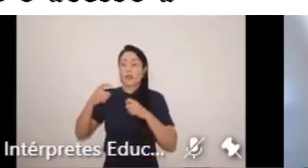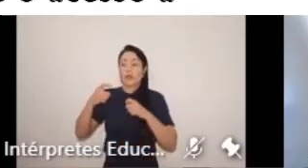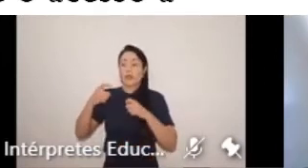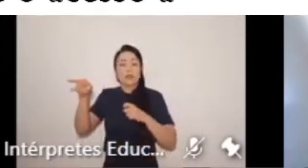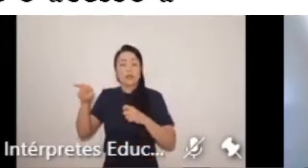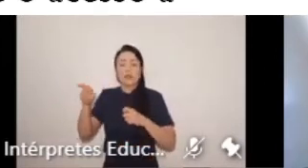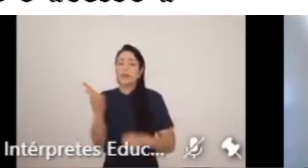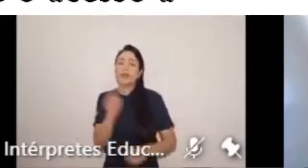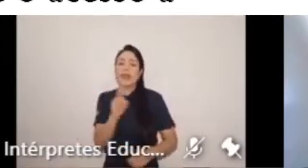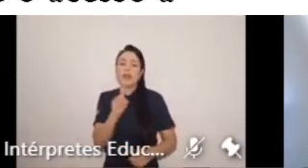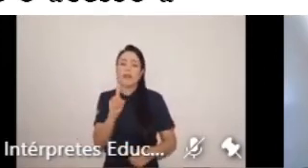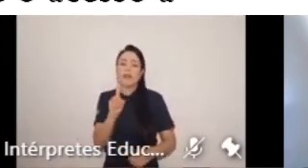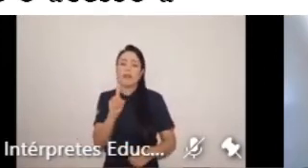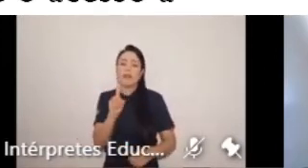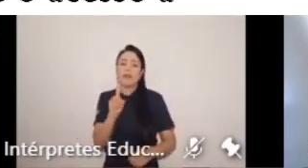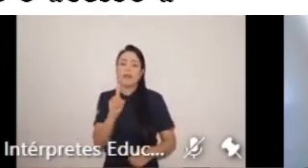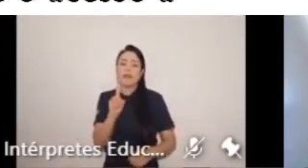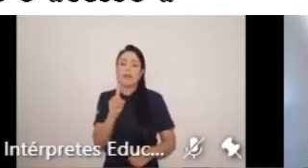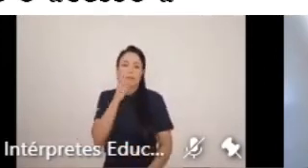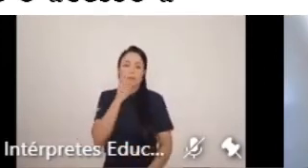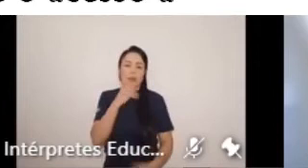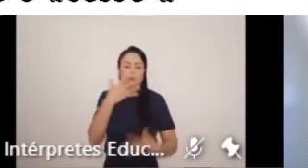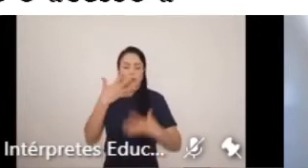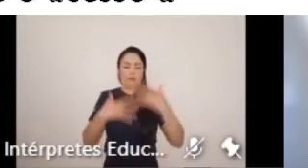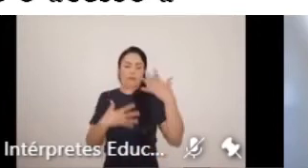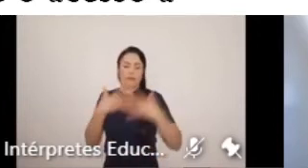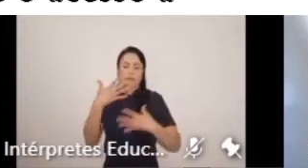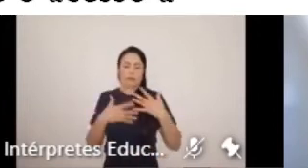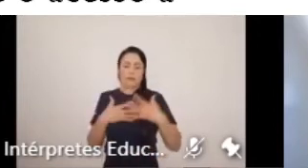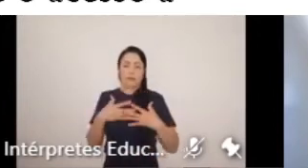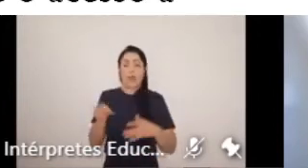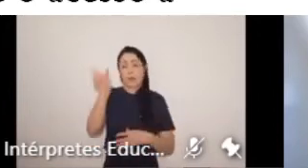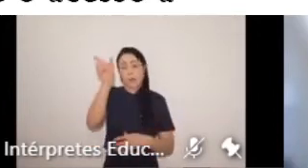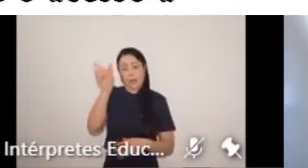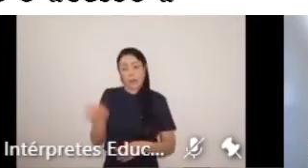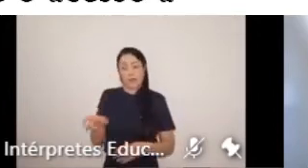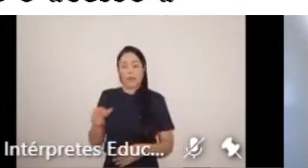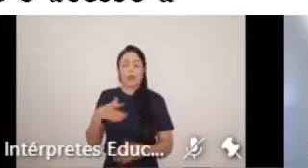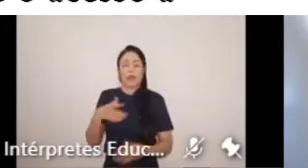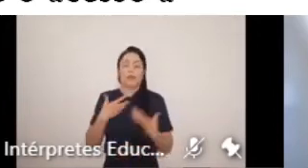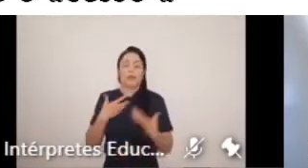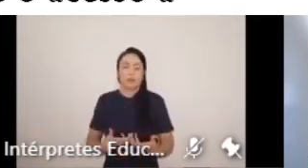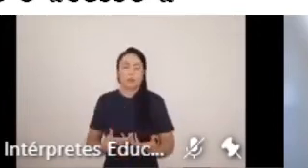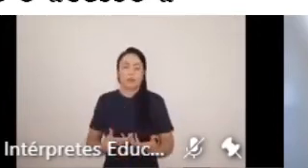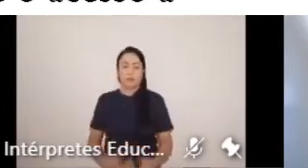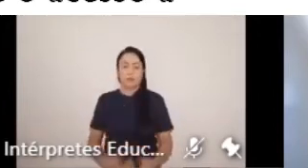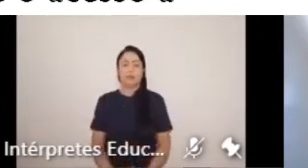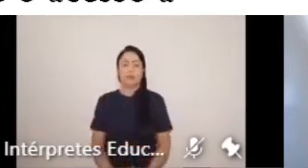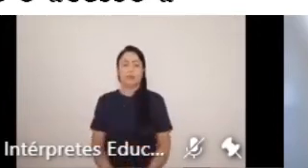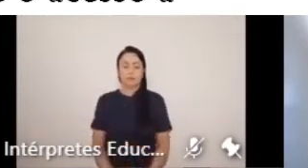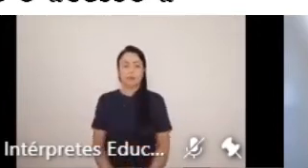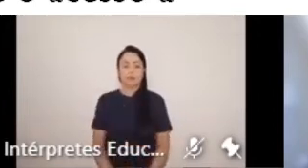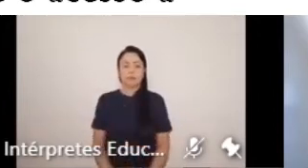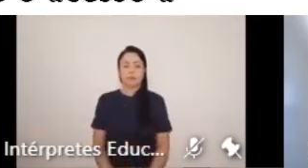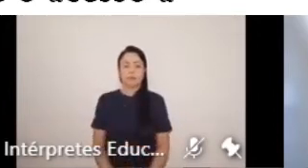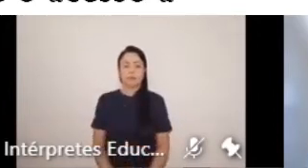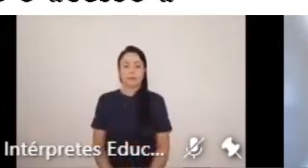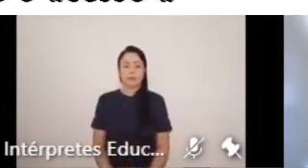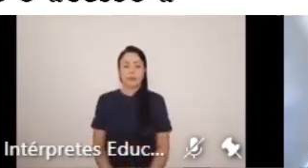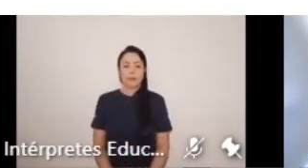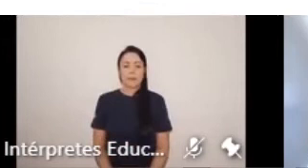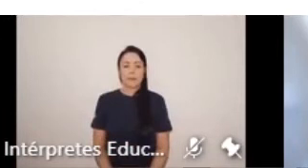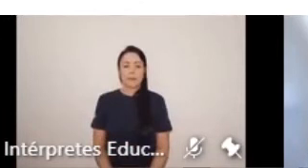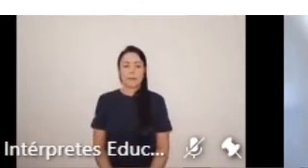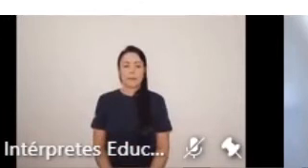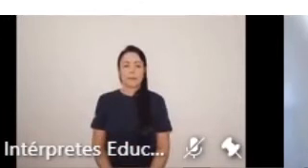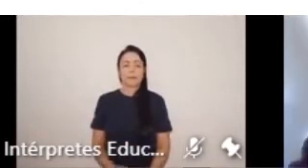marcado. Então a gente acaba fazendo com que a pessoa ela seja vencida pelo cansaço, né? Com